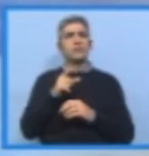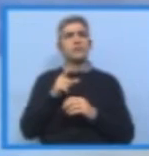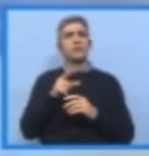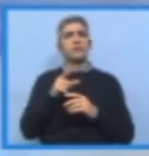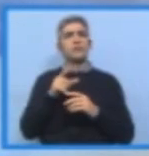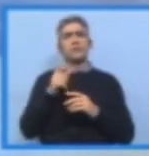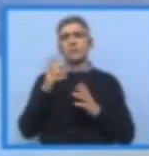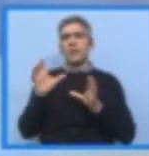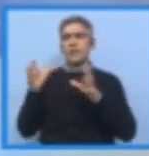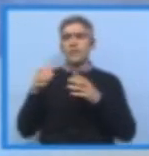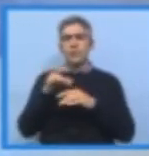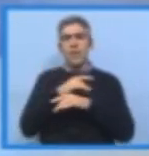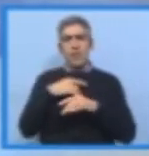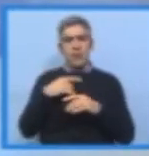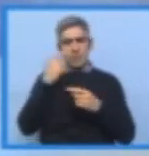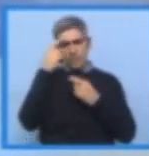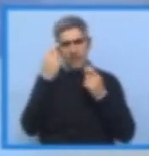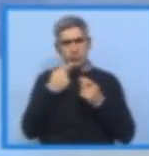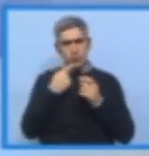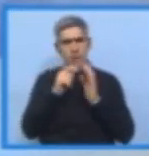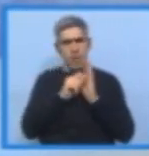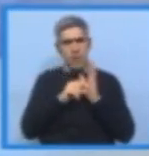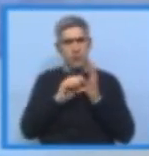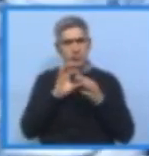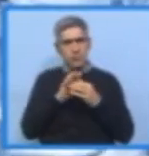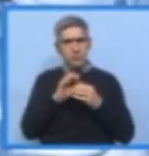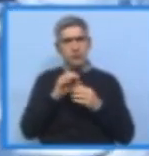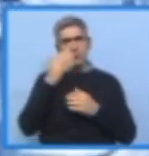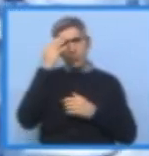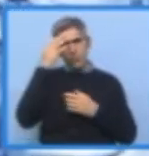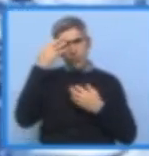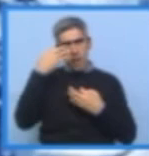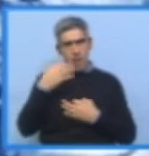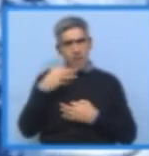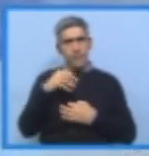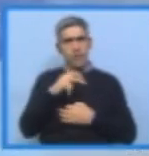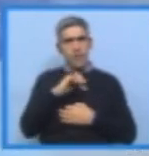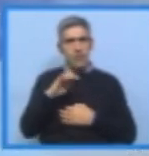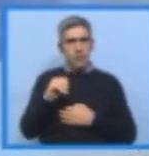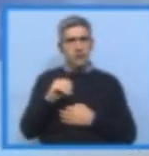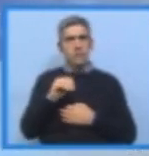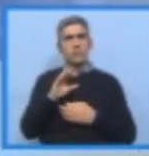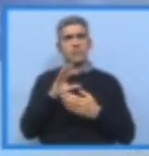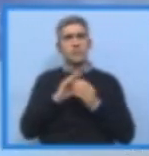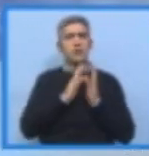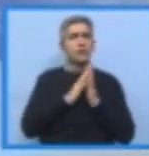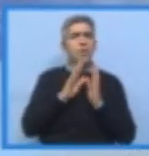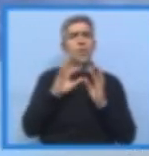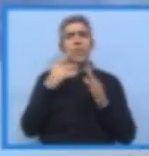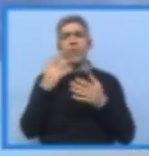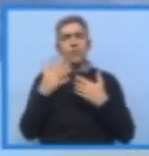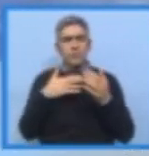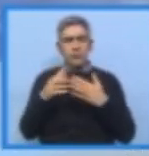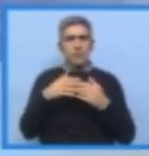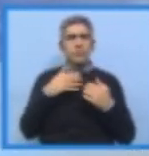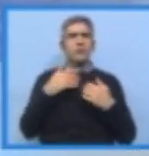entre o corpo clínico, entre os médicos, as questões éticas, morais, digamos assim, não ligadas propriamente a esta ou aquela religião,